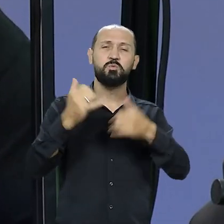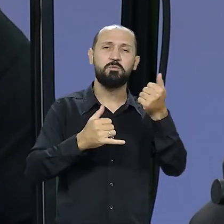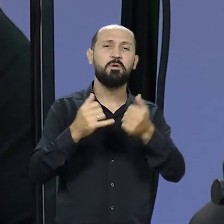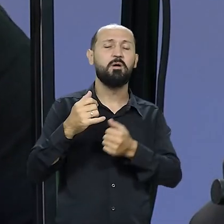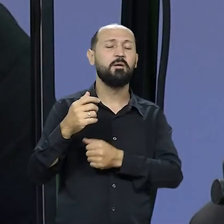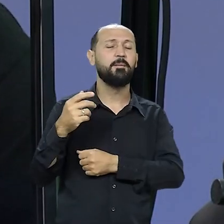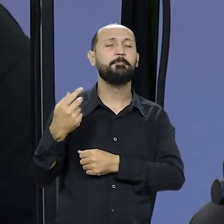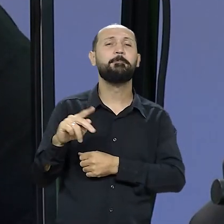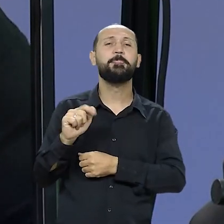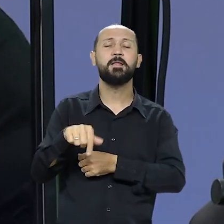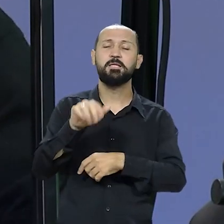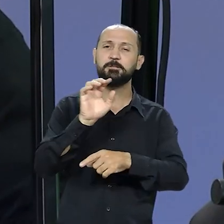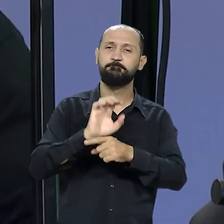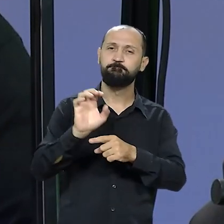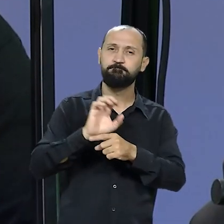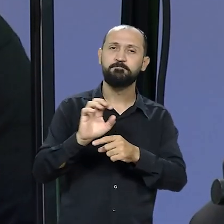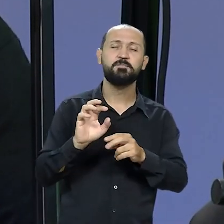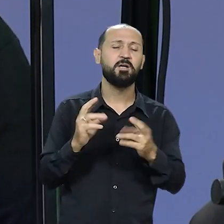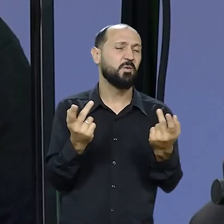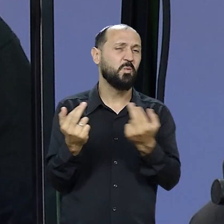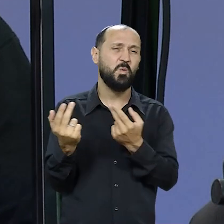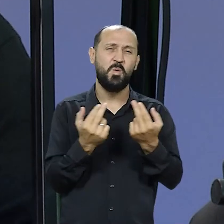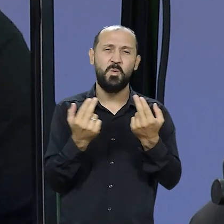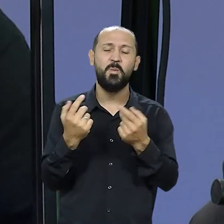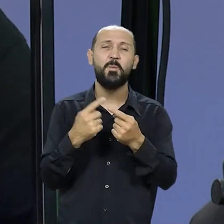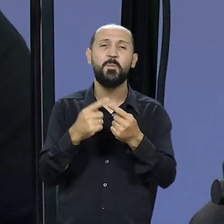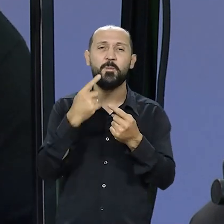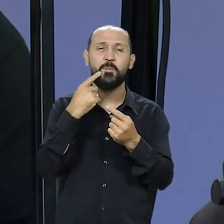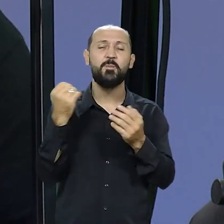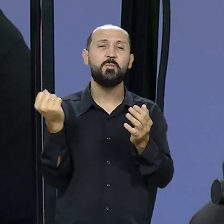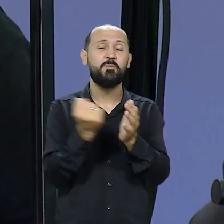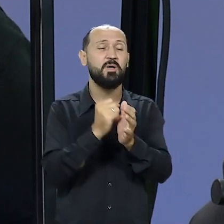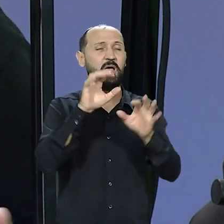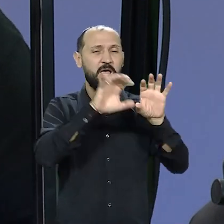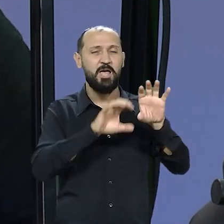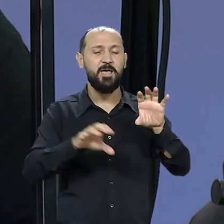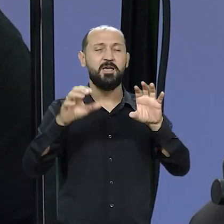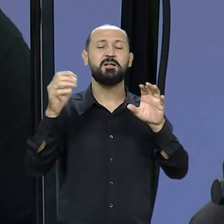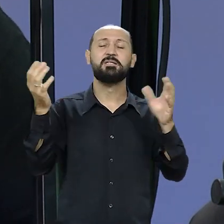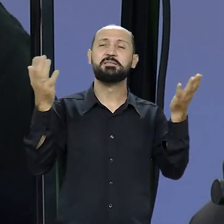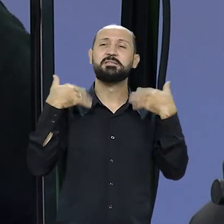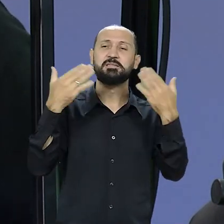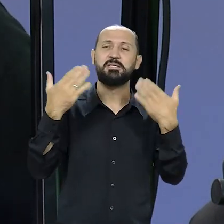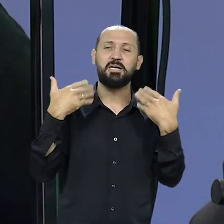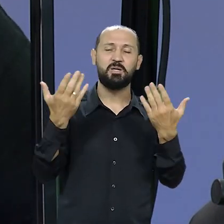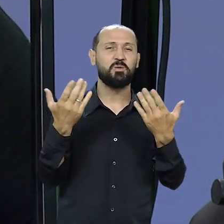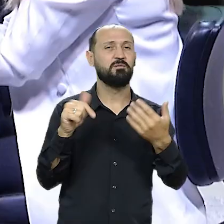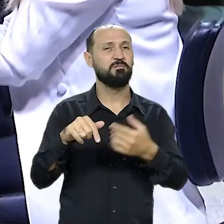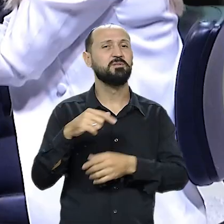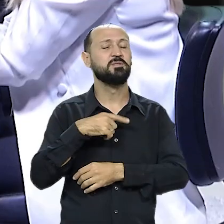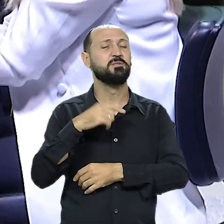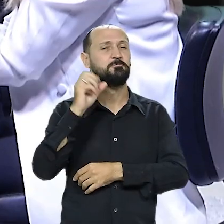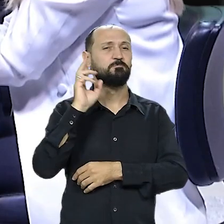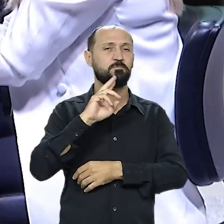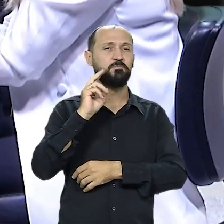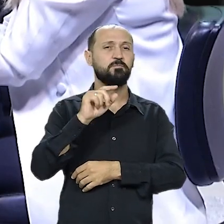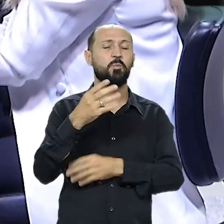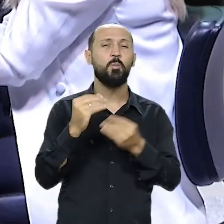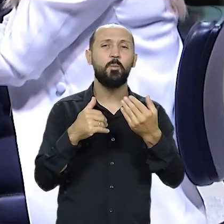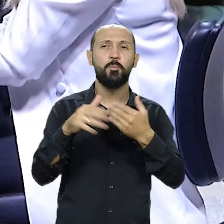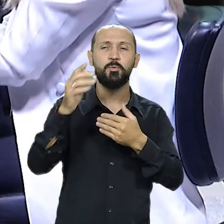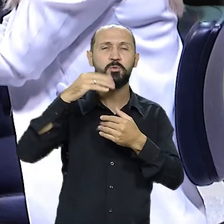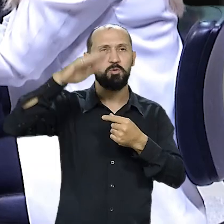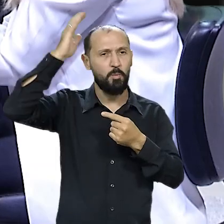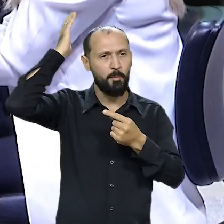do território nacional é Girolando. E aqui no estado também não é diferente, até porque é a raça dos trópicos, né? Que ela aguenta esse calor. E a gente tem